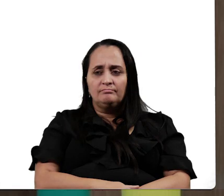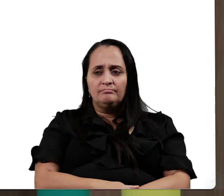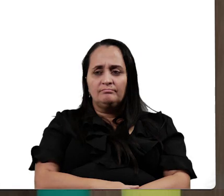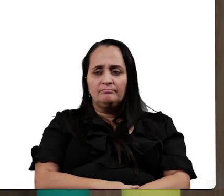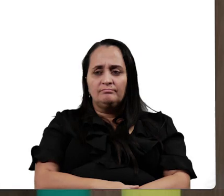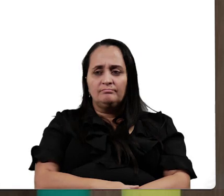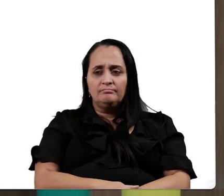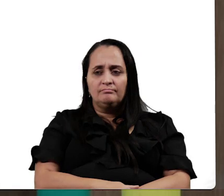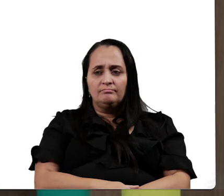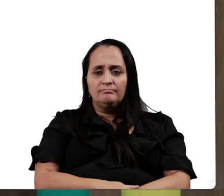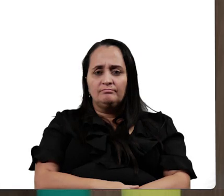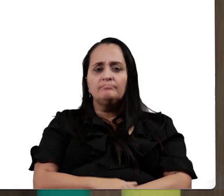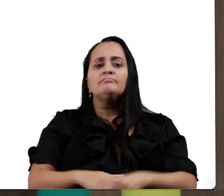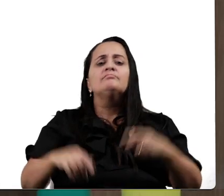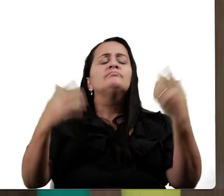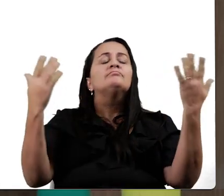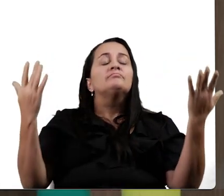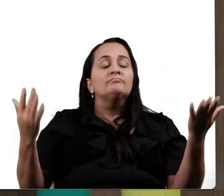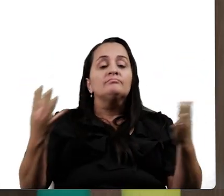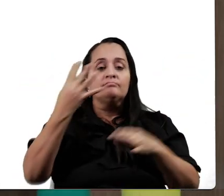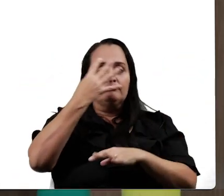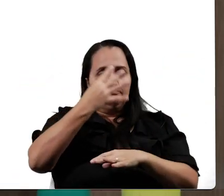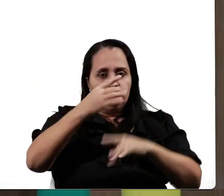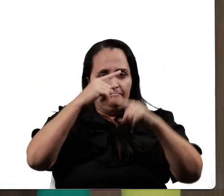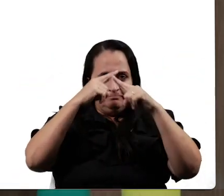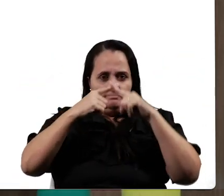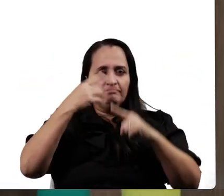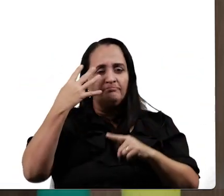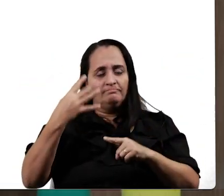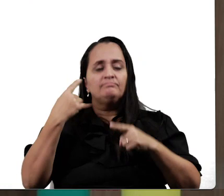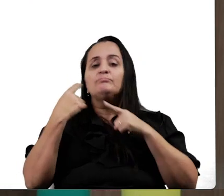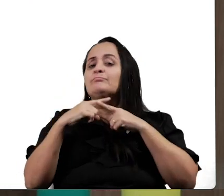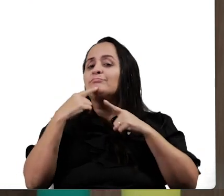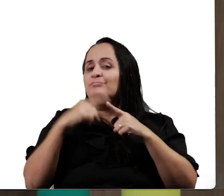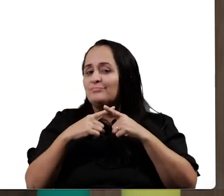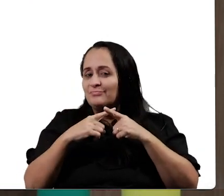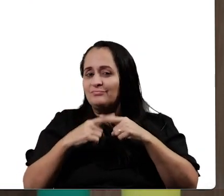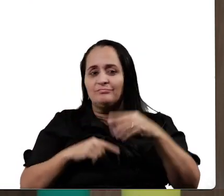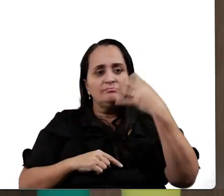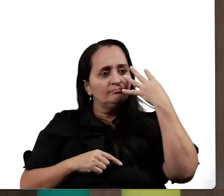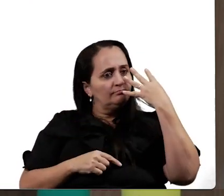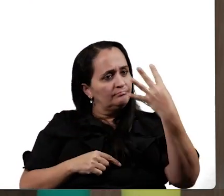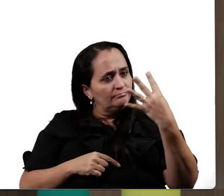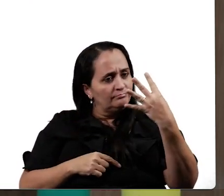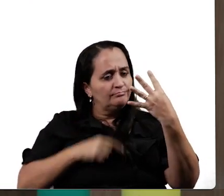4 porque o 4 está se repetindo quatro vezes